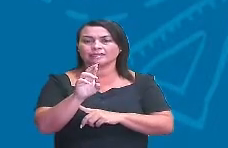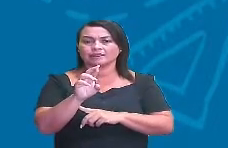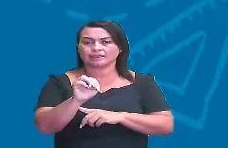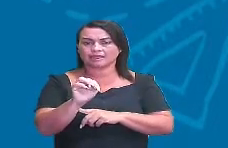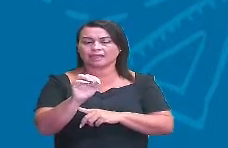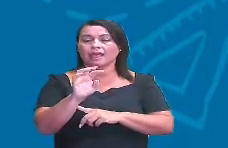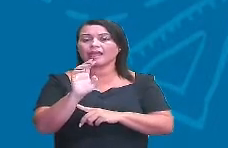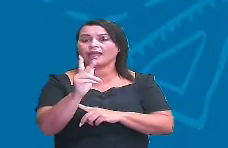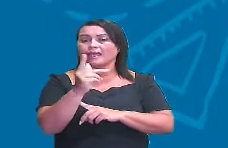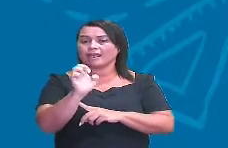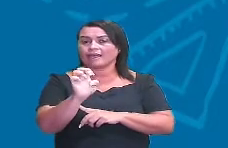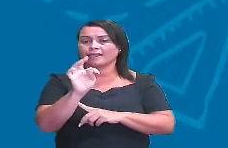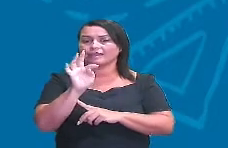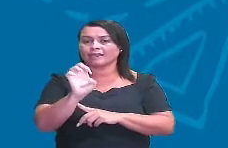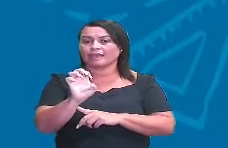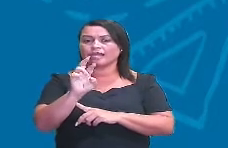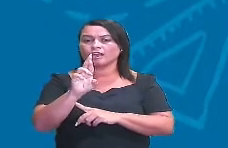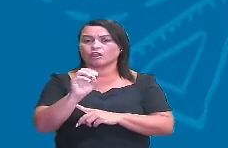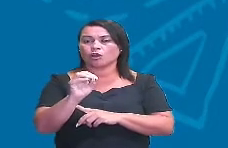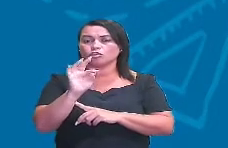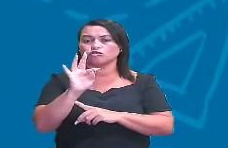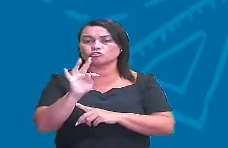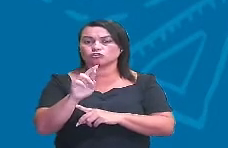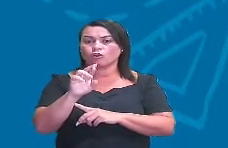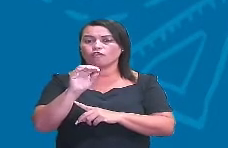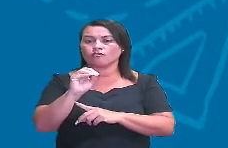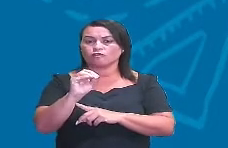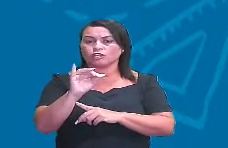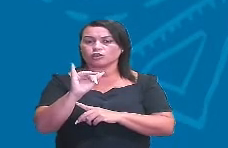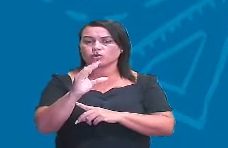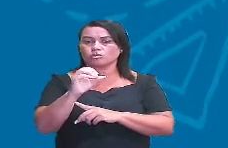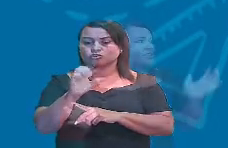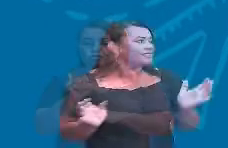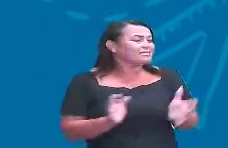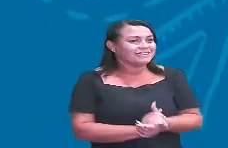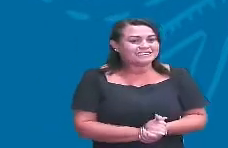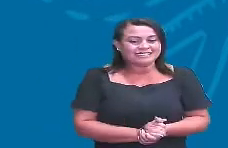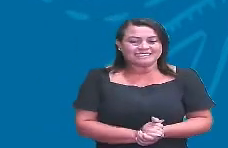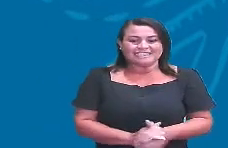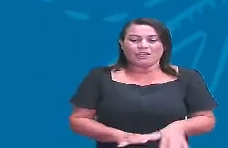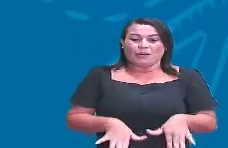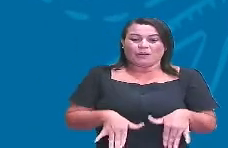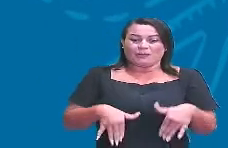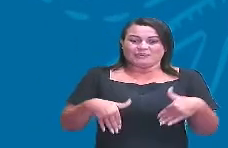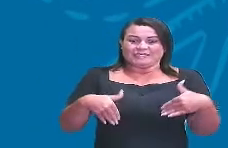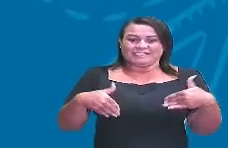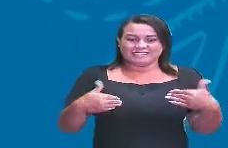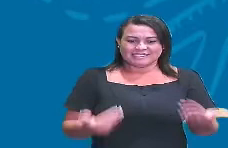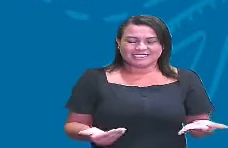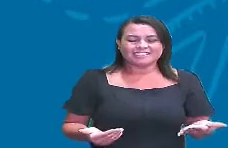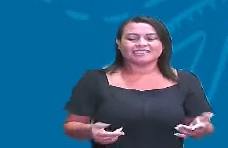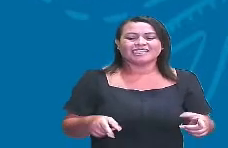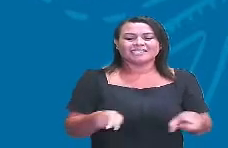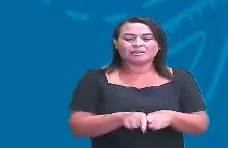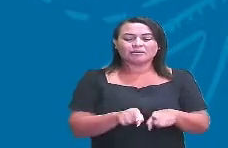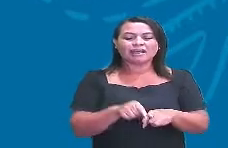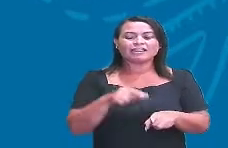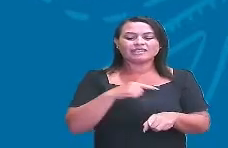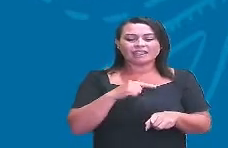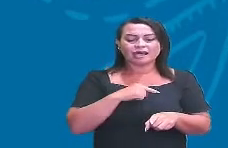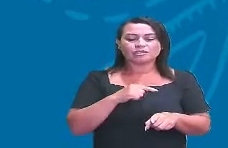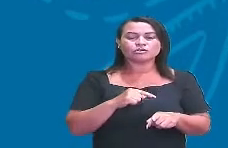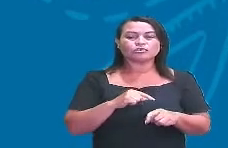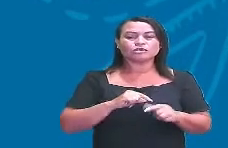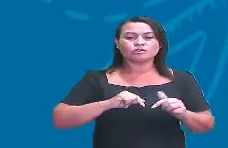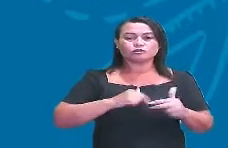alimento, dependendo de outros organismos para sobreviver. Ou seja, os organismos heterotróficos, eles